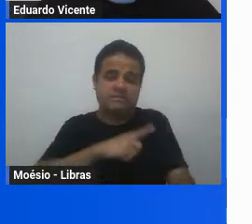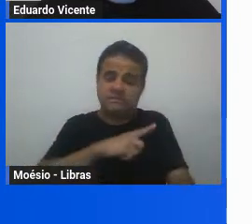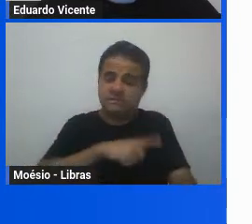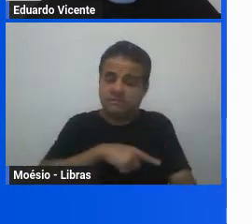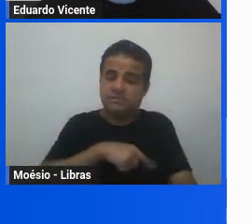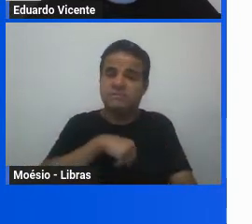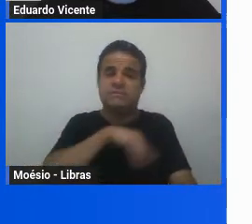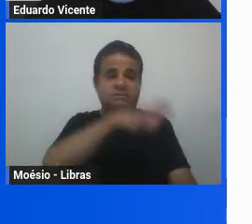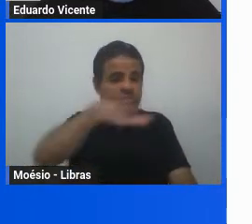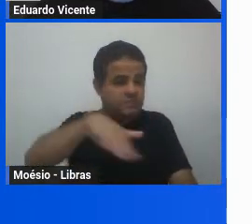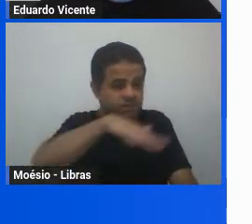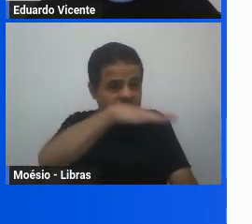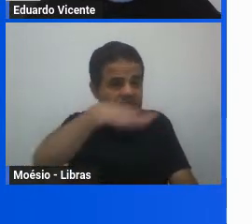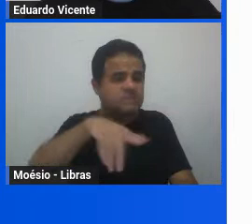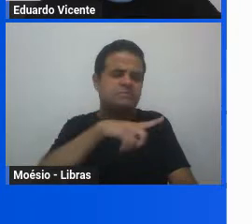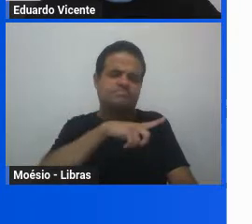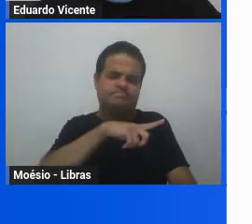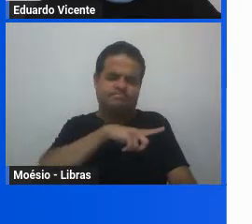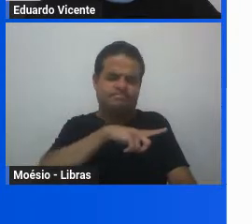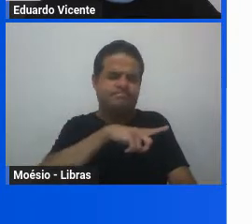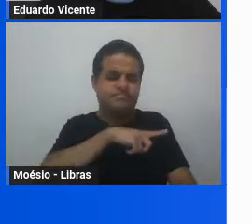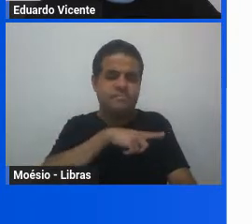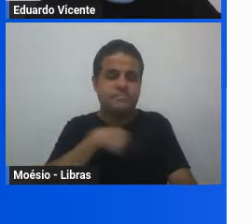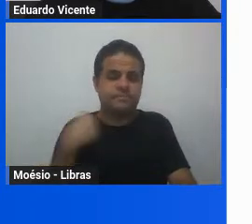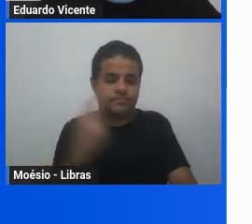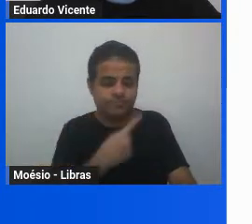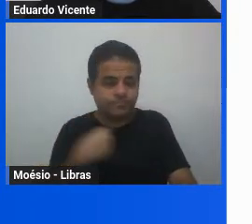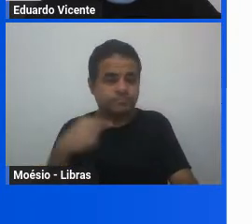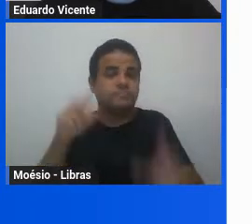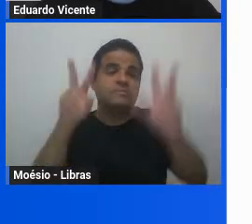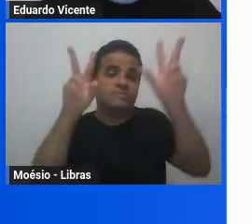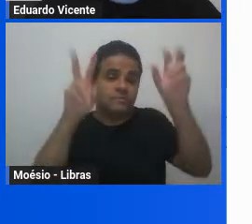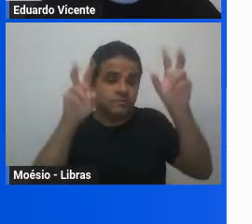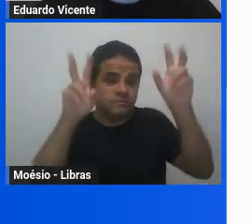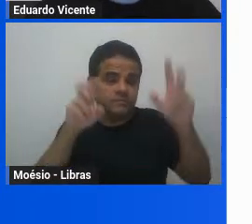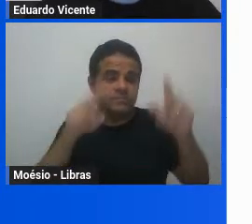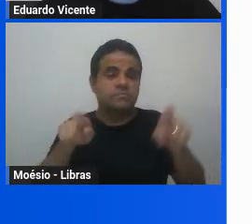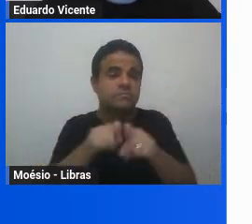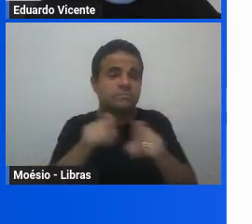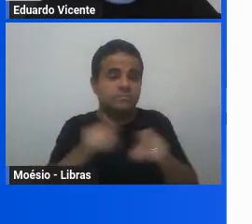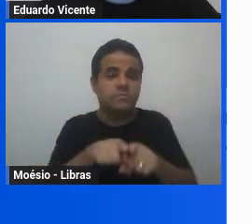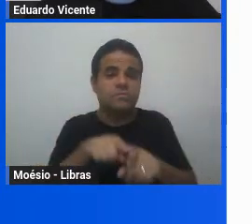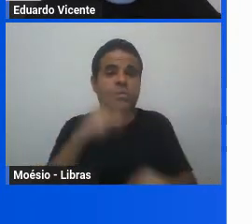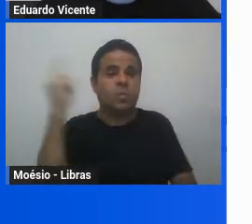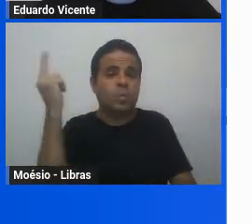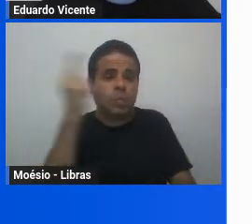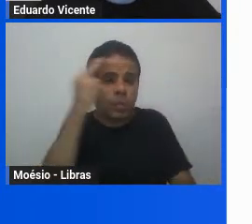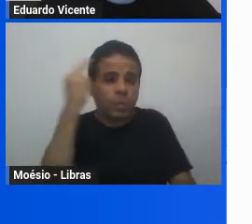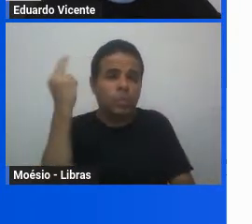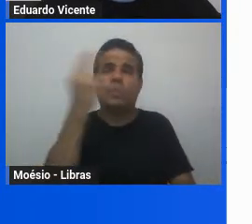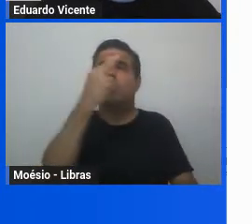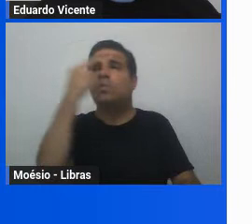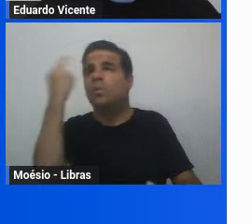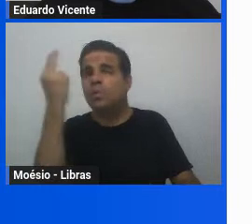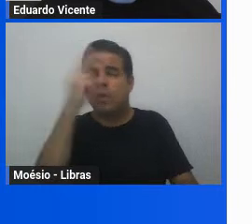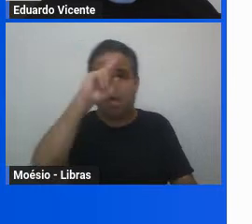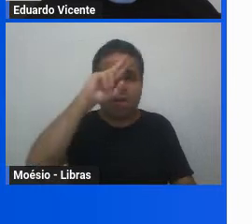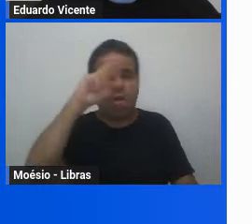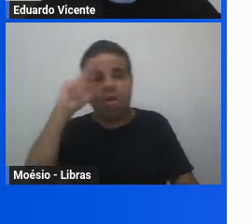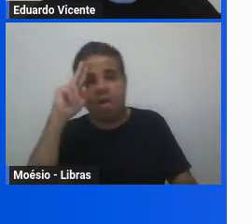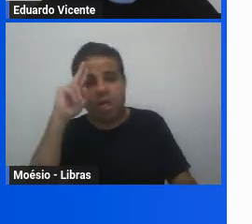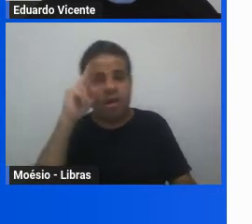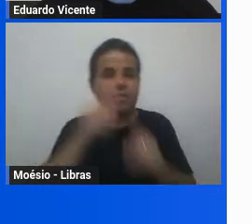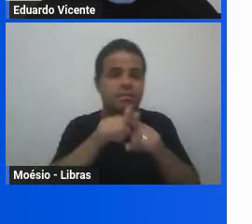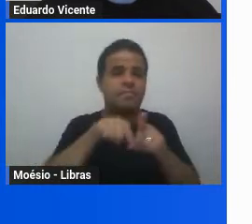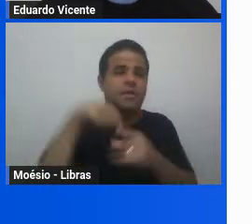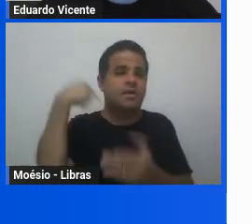de nós. Vamos estar em situações entre tontura, desmaio e também TEA, né, transtorno